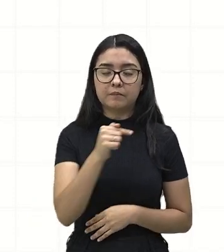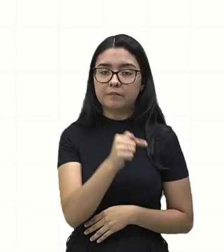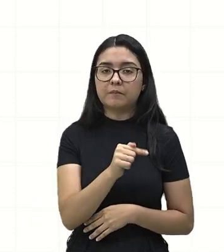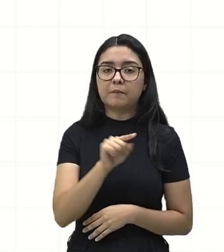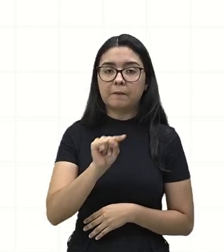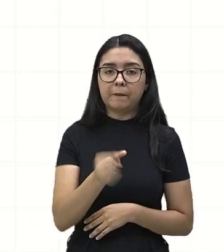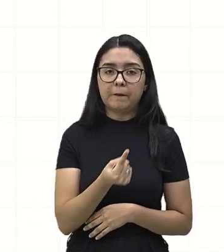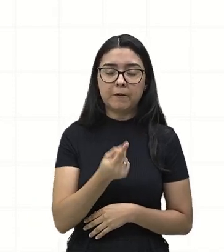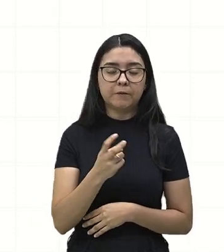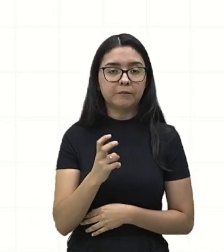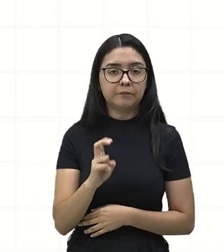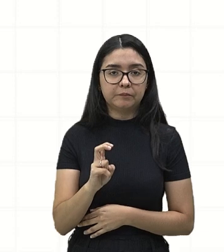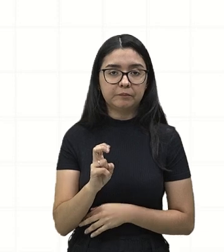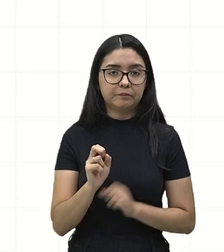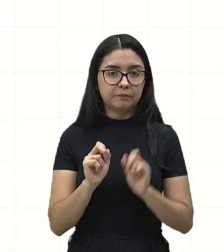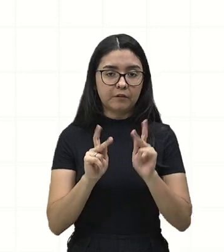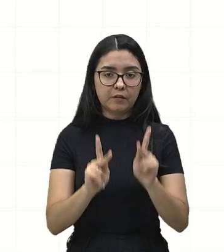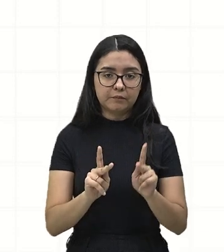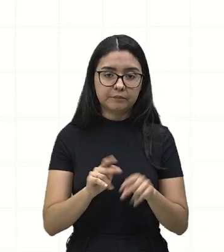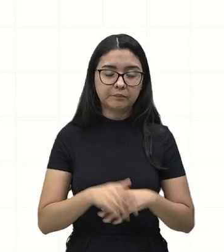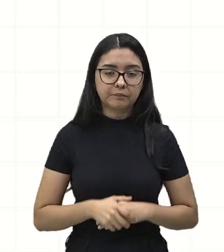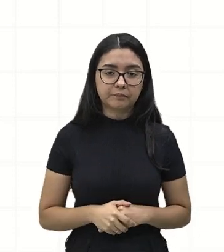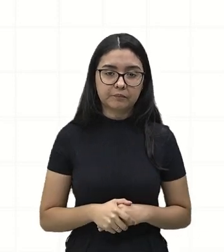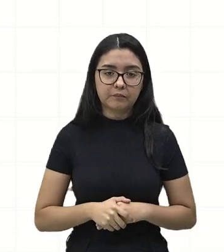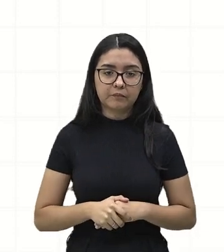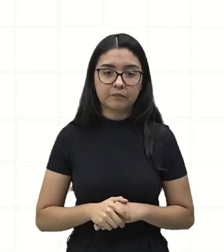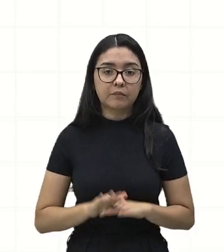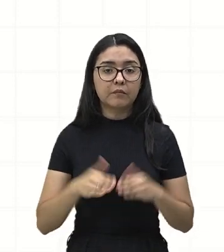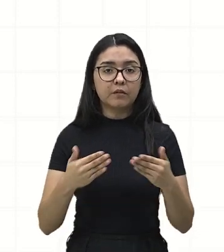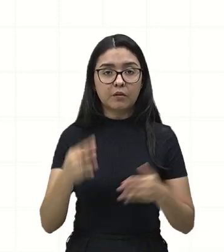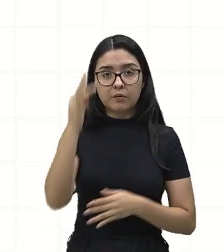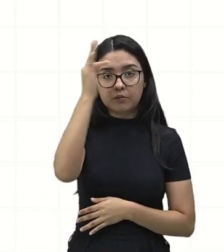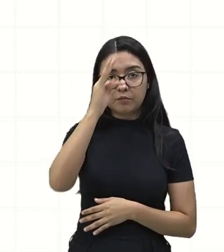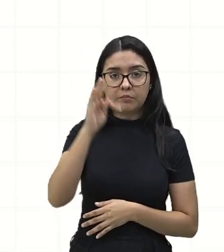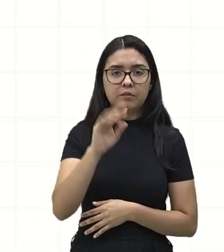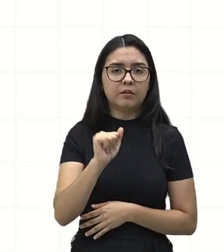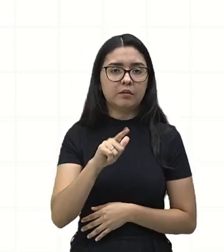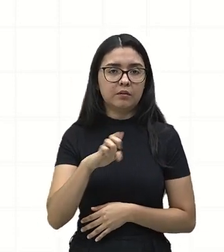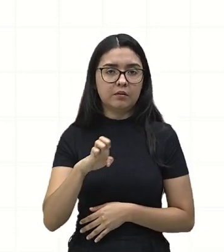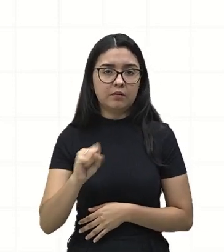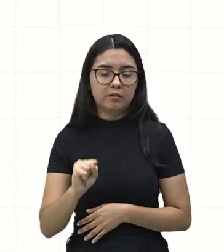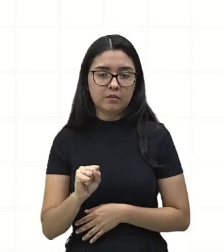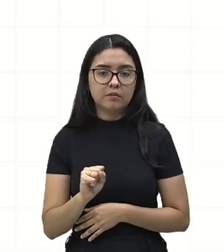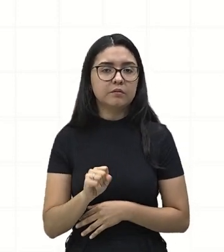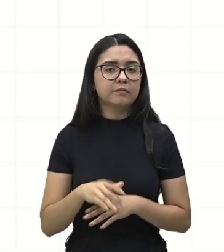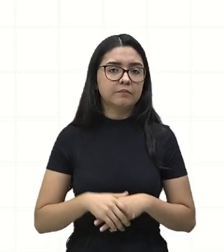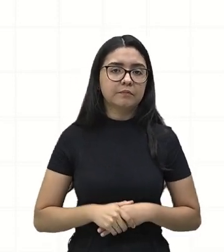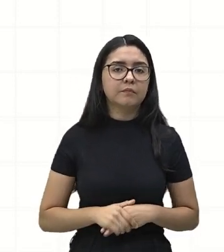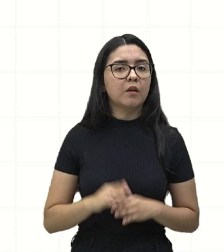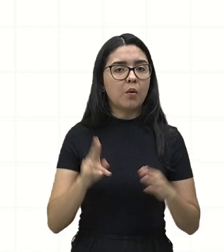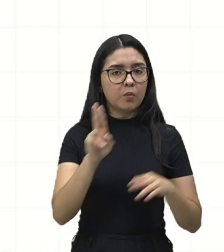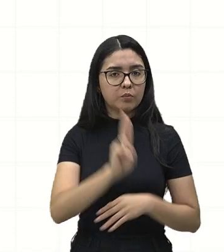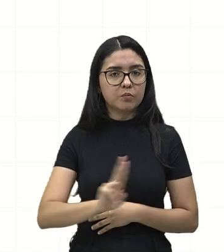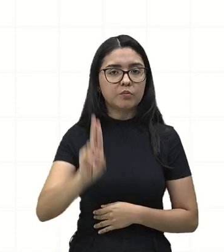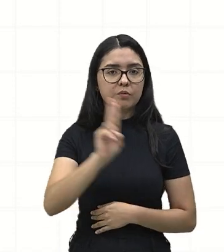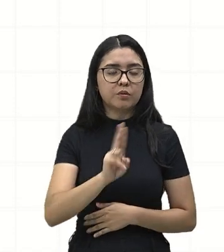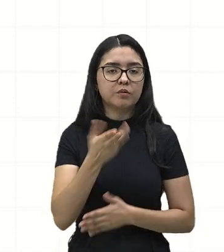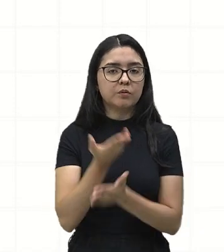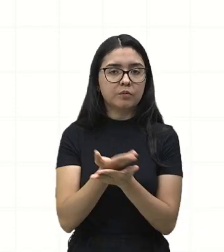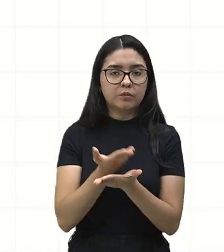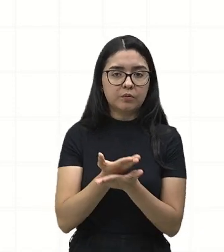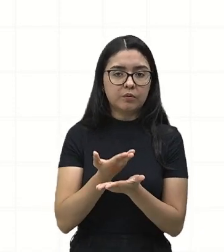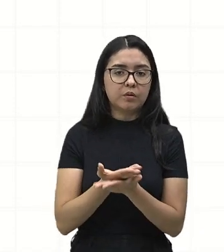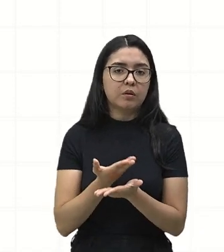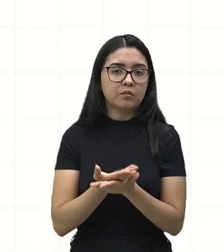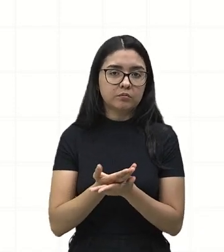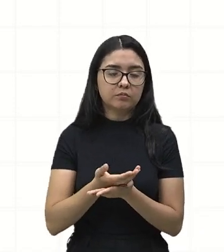7,5. Tudo bem? Então, esse teorema de Tales ele é muito utilizado nos estudos dos